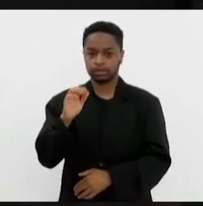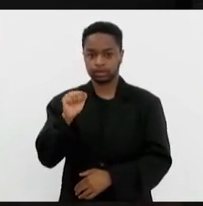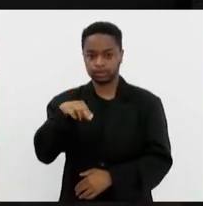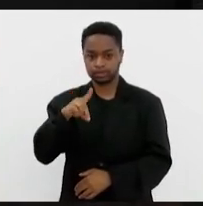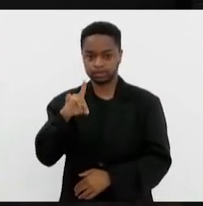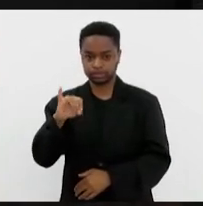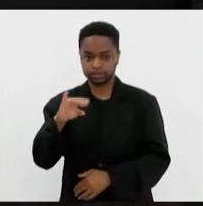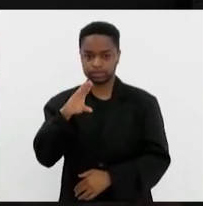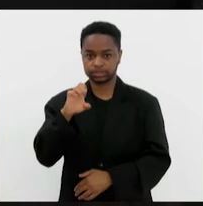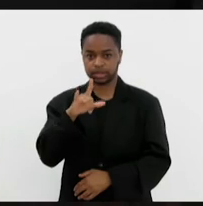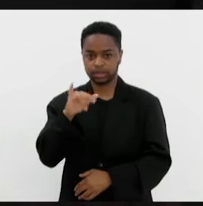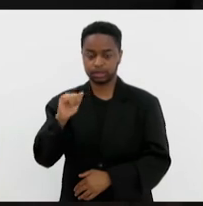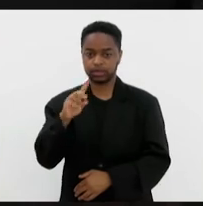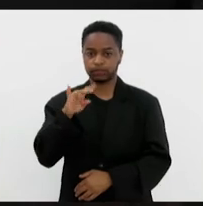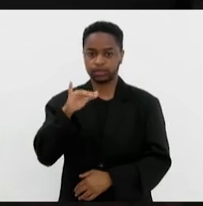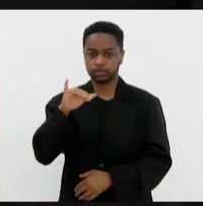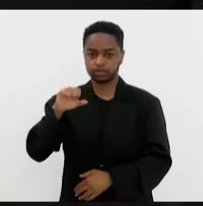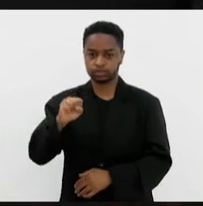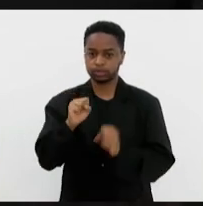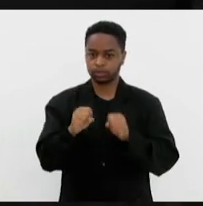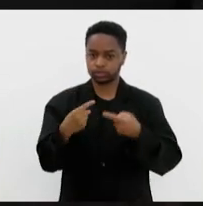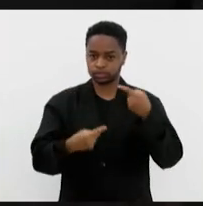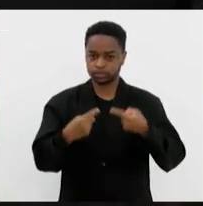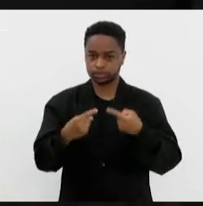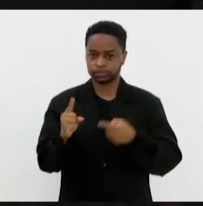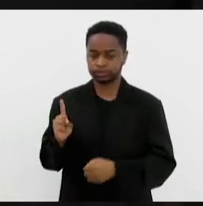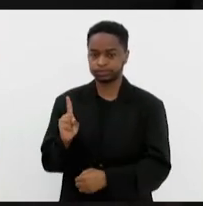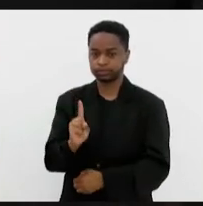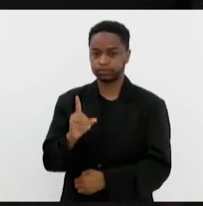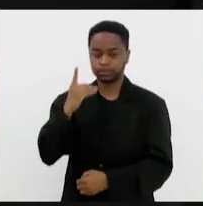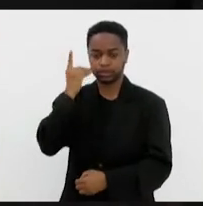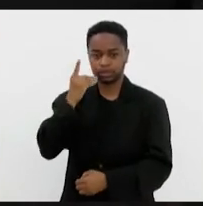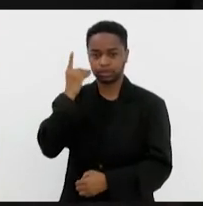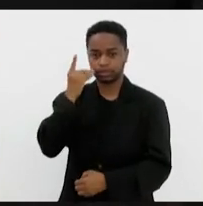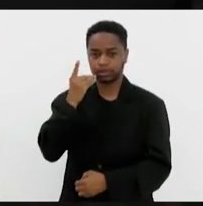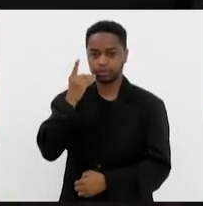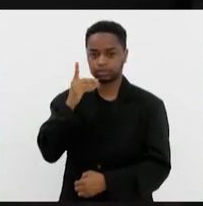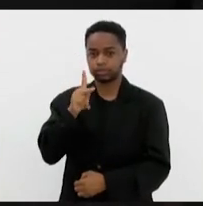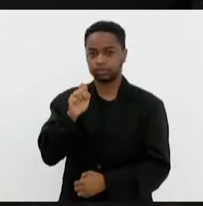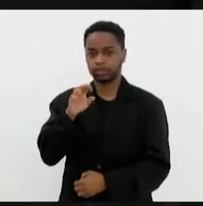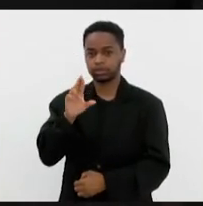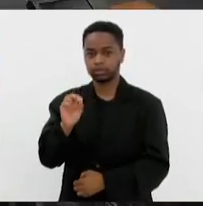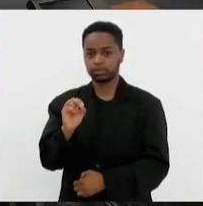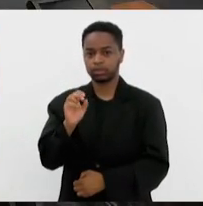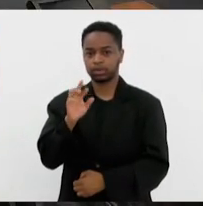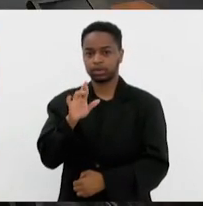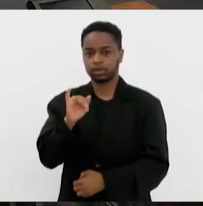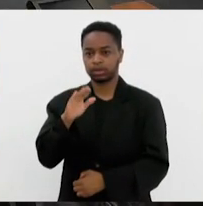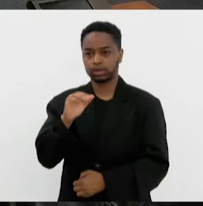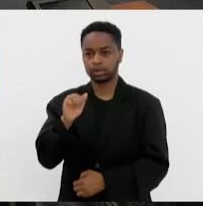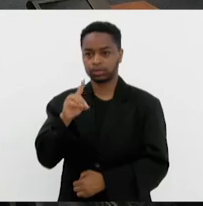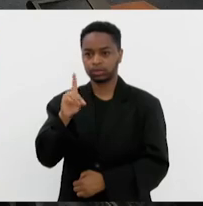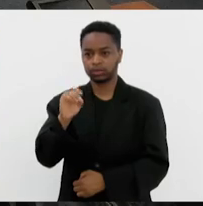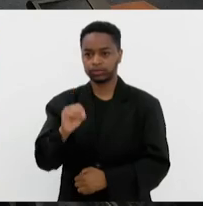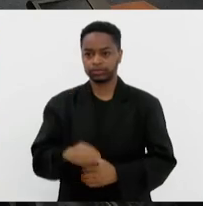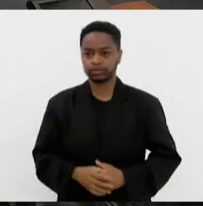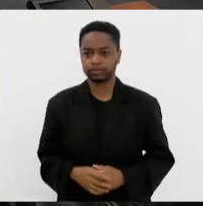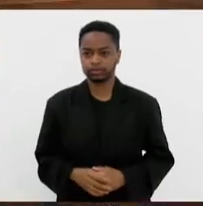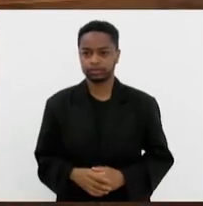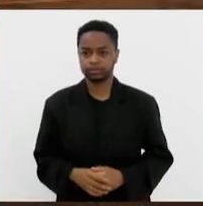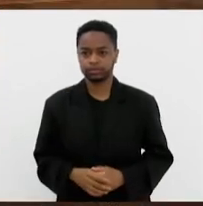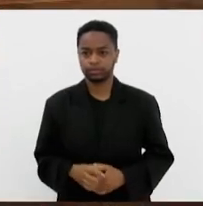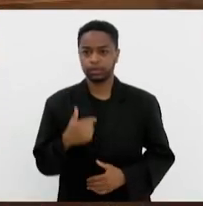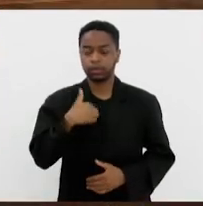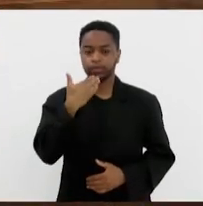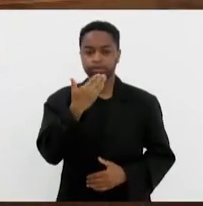Vinícius Cozzolino. Em discussão, para discutir, deputado doutor Pedro Ricardo. Presidente, queria pedir o apoio aos